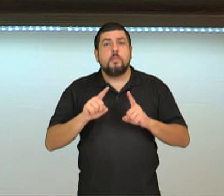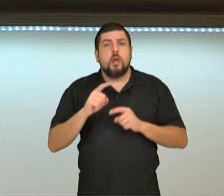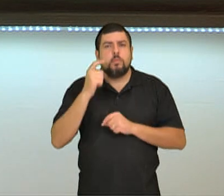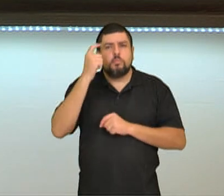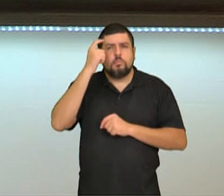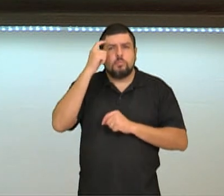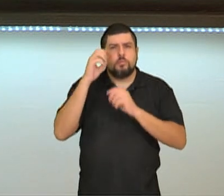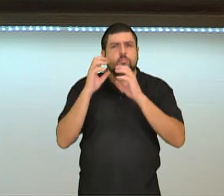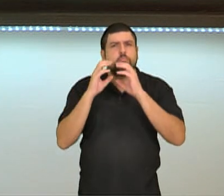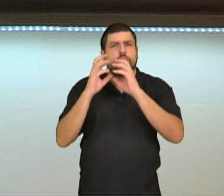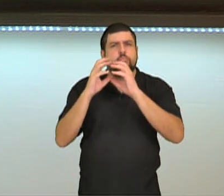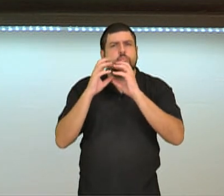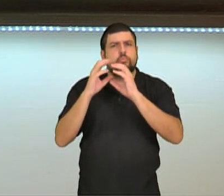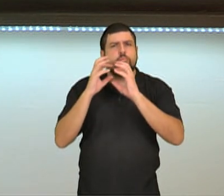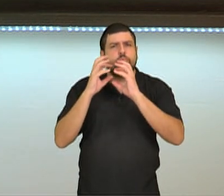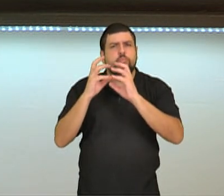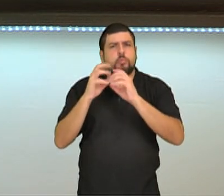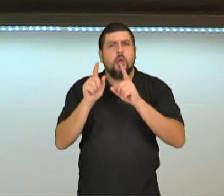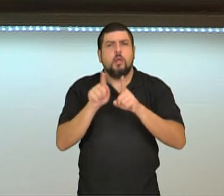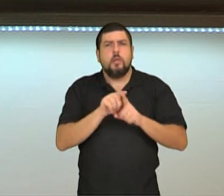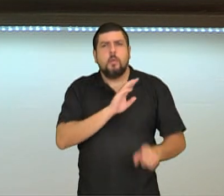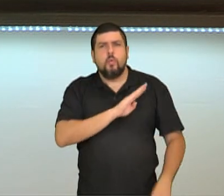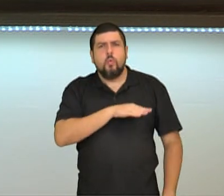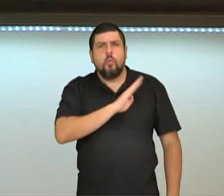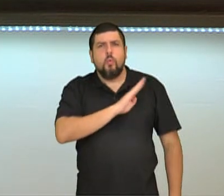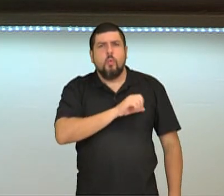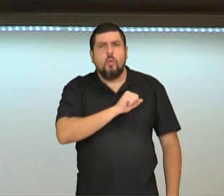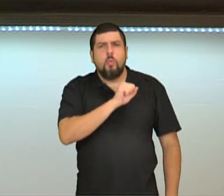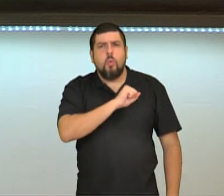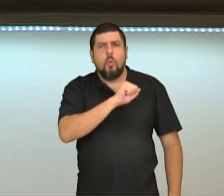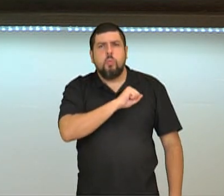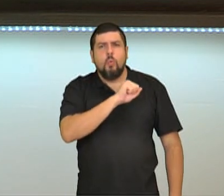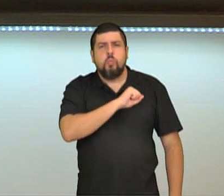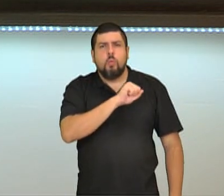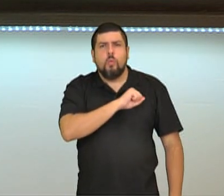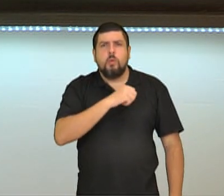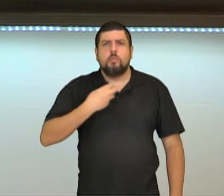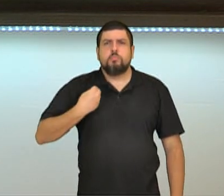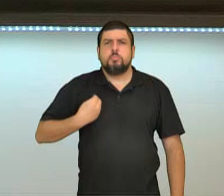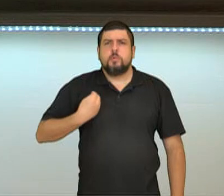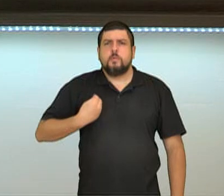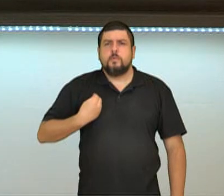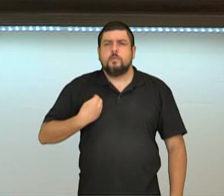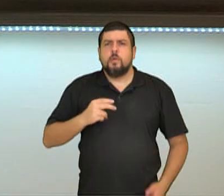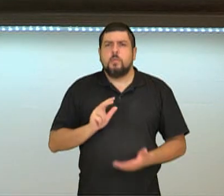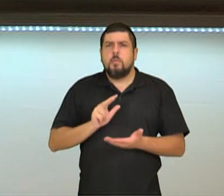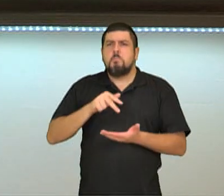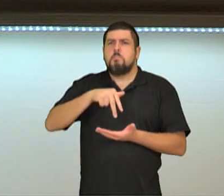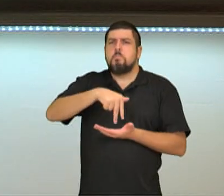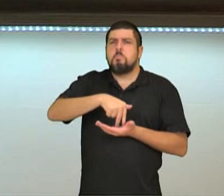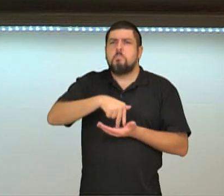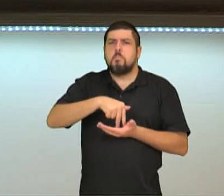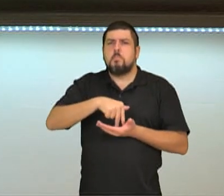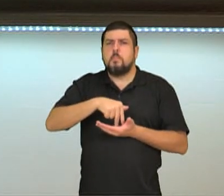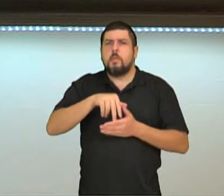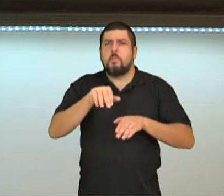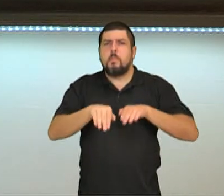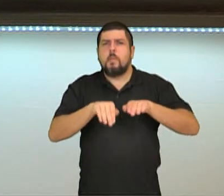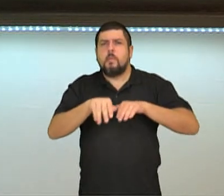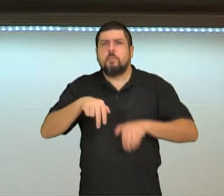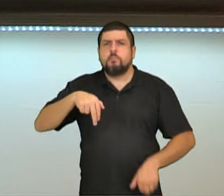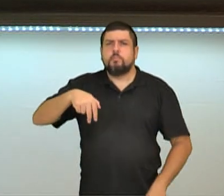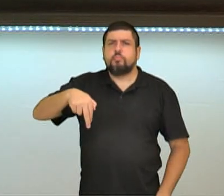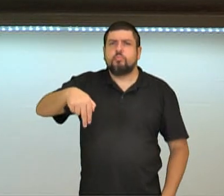coração funcione, tudo funcione, não depende só da energia que vem dos alimentos, mas depende também do